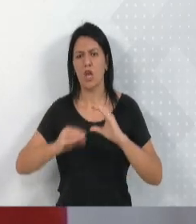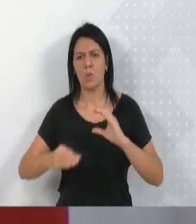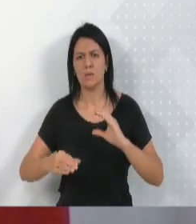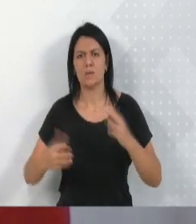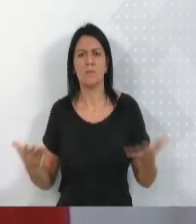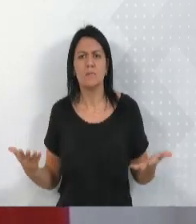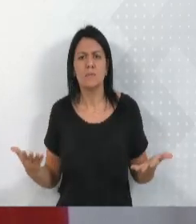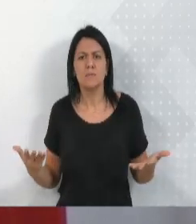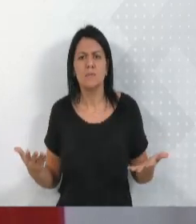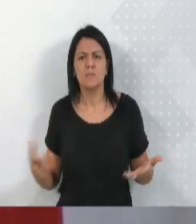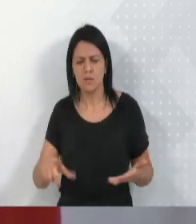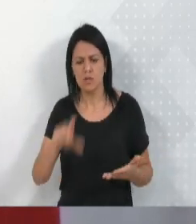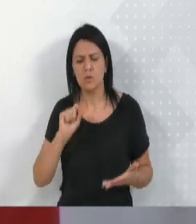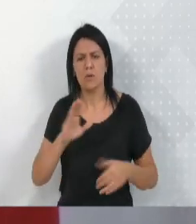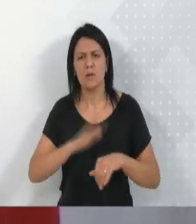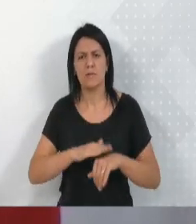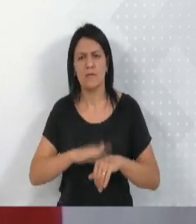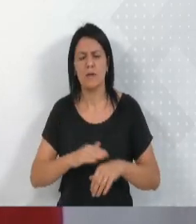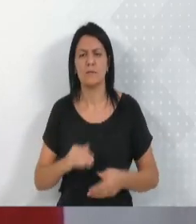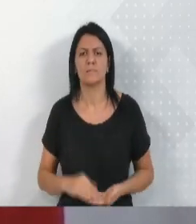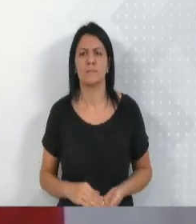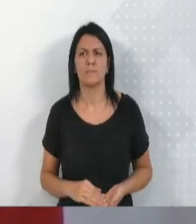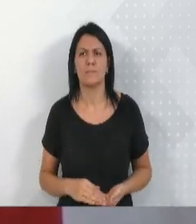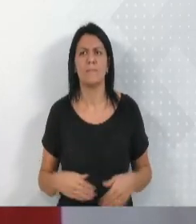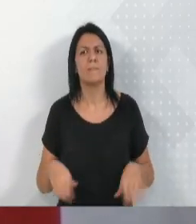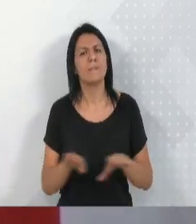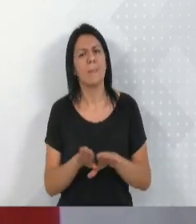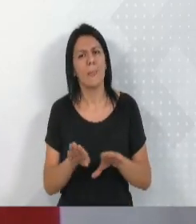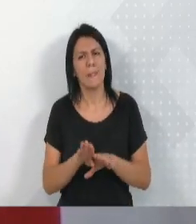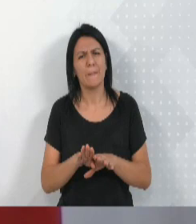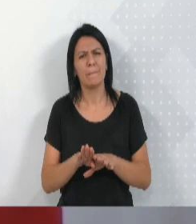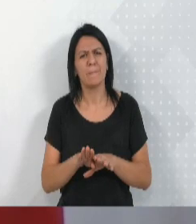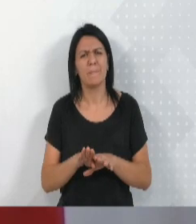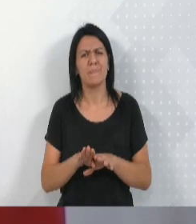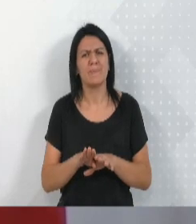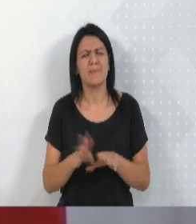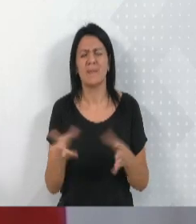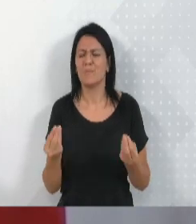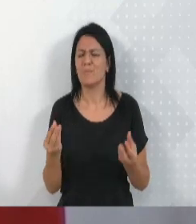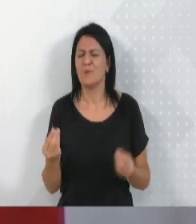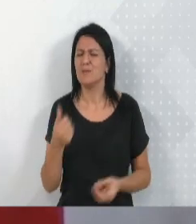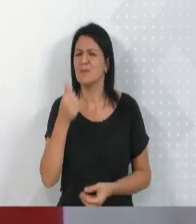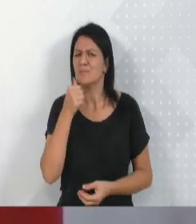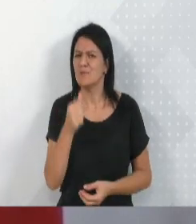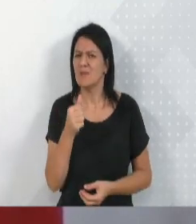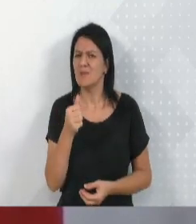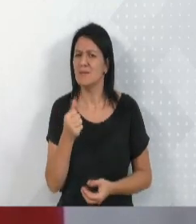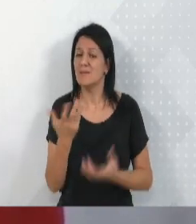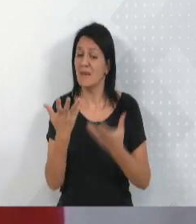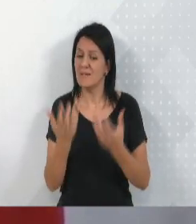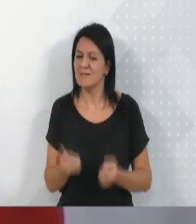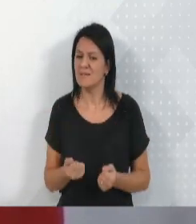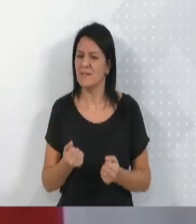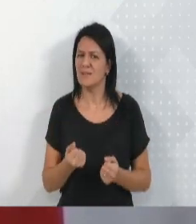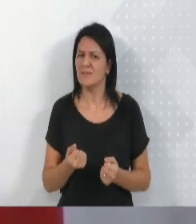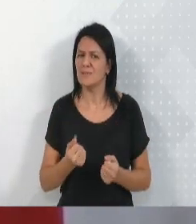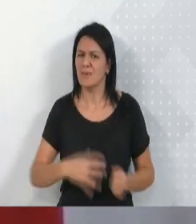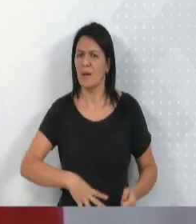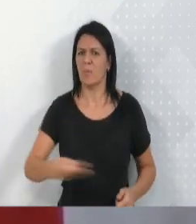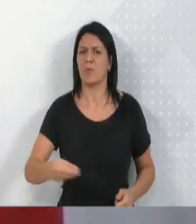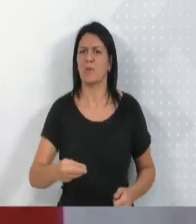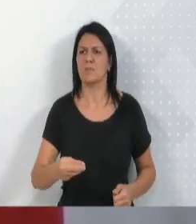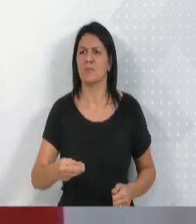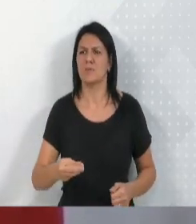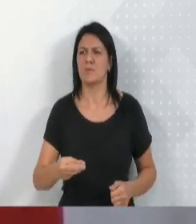decisões? E vamos além. A ampla maioria das mulheres que se submetem ao aborto passam a ter uma vida atormentada pelos